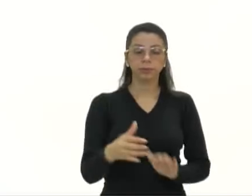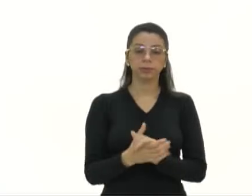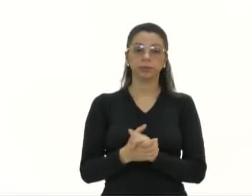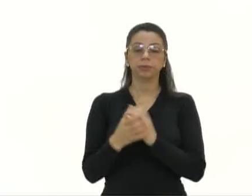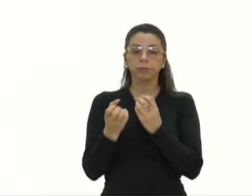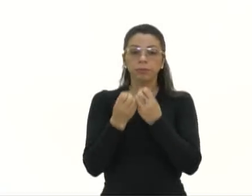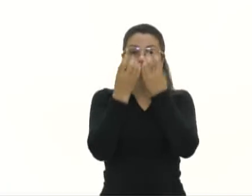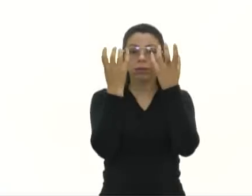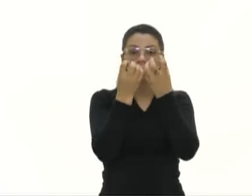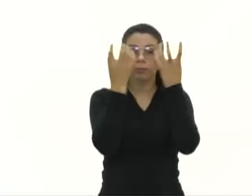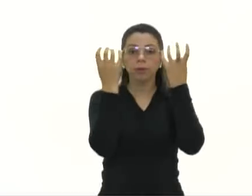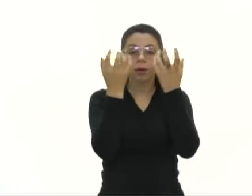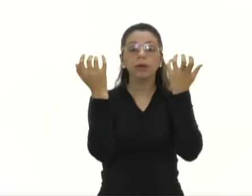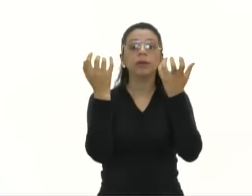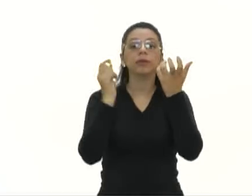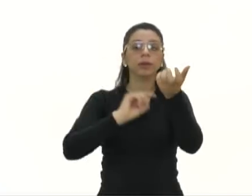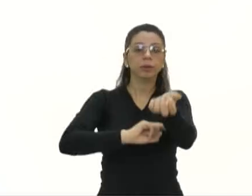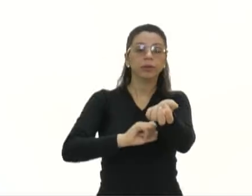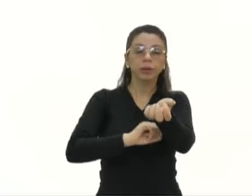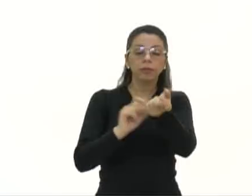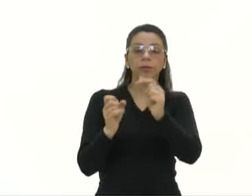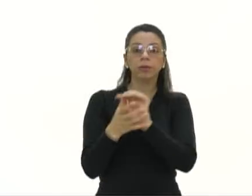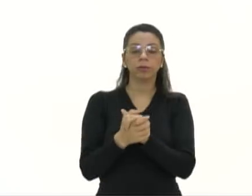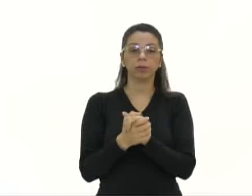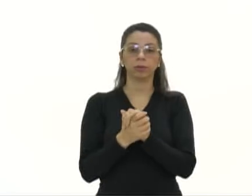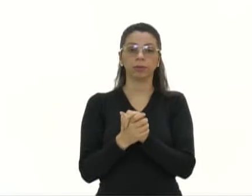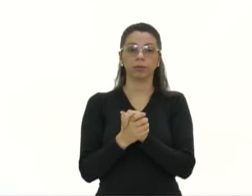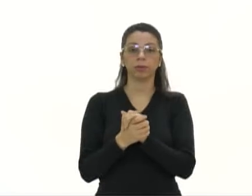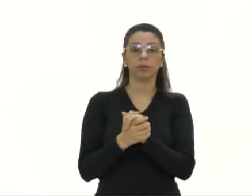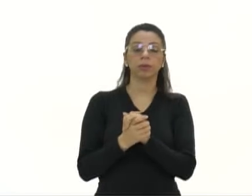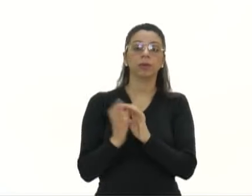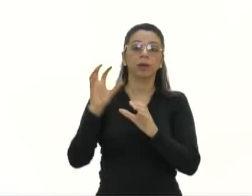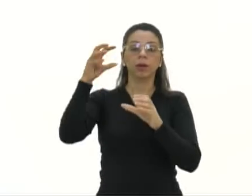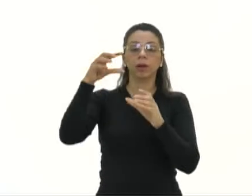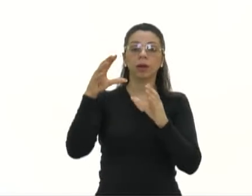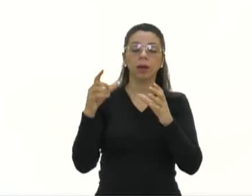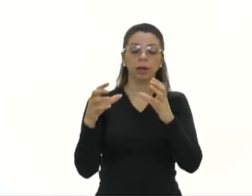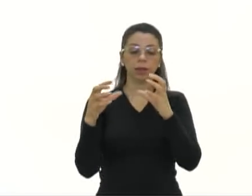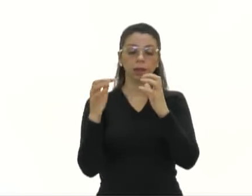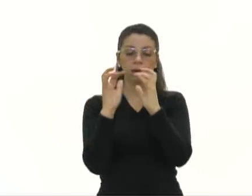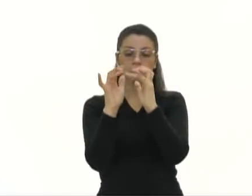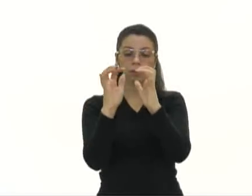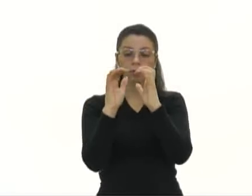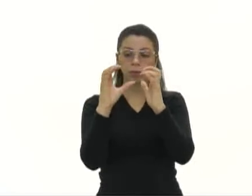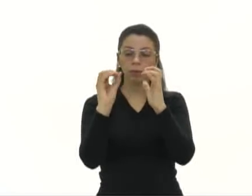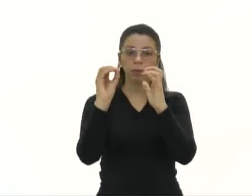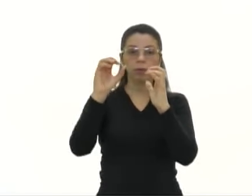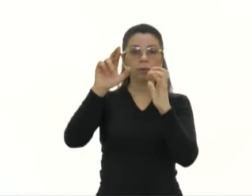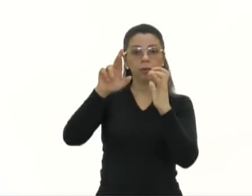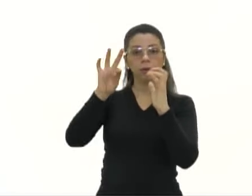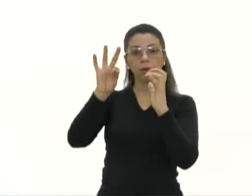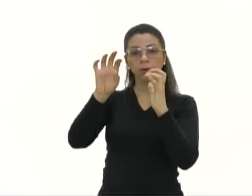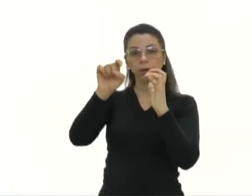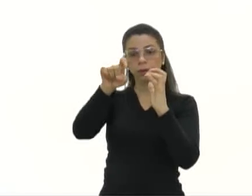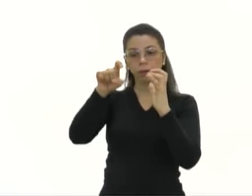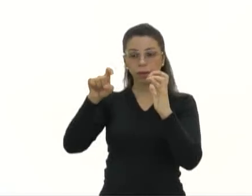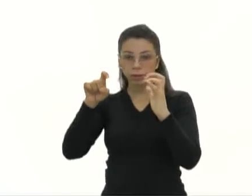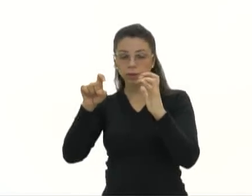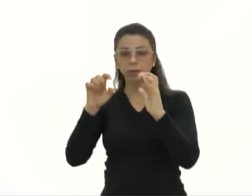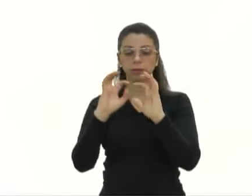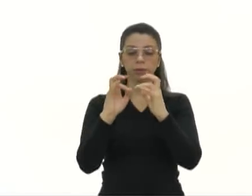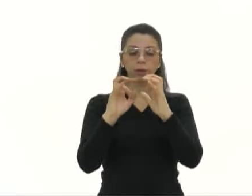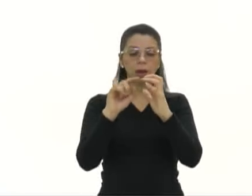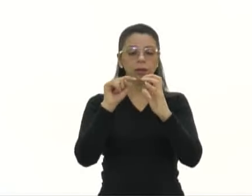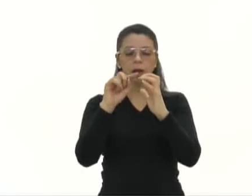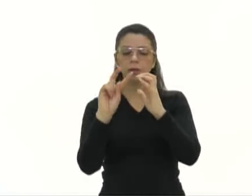impulso nervoso. Os impulsos são conduzidos, então, até o córtex cerebral, onde serão decodificados pelo